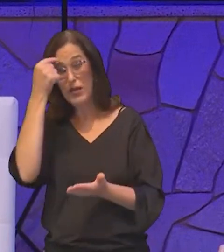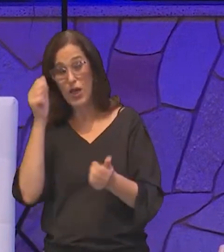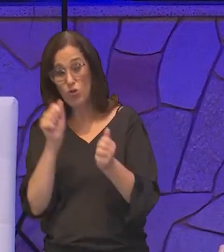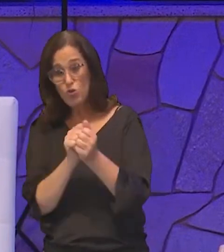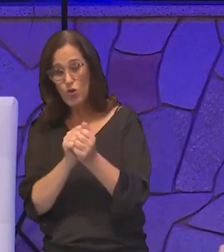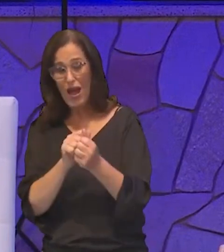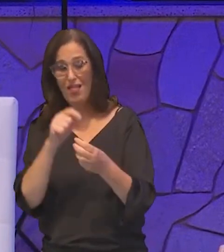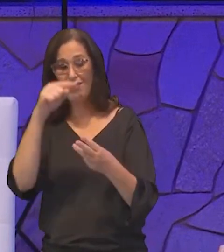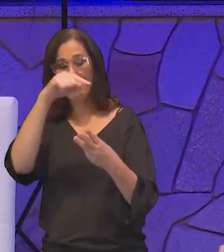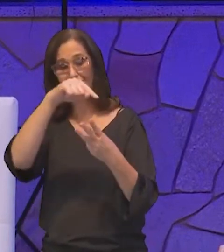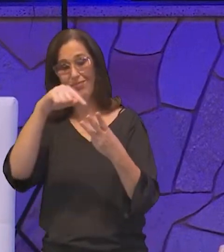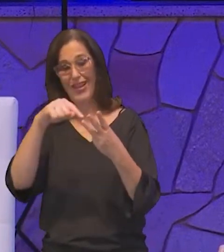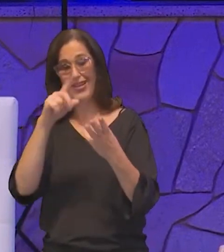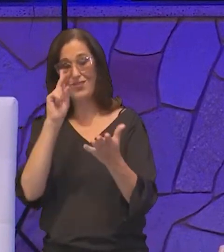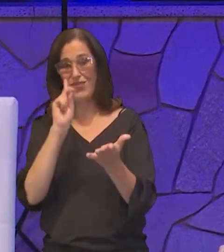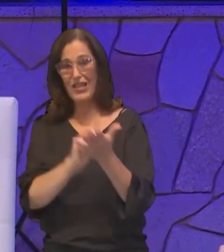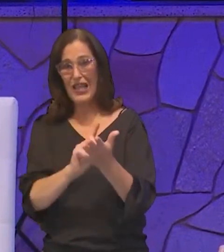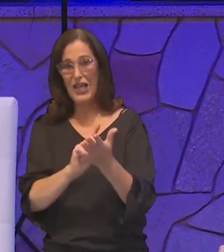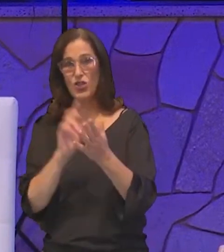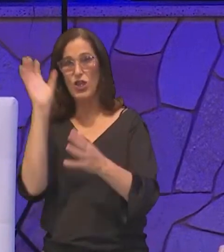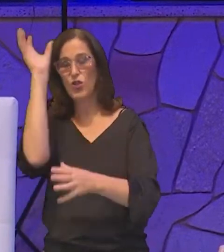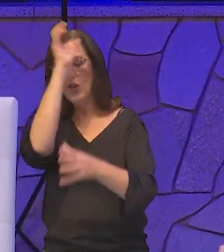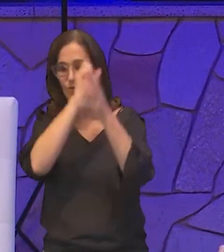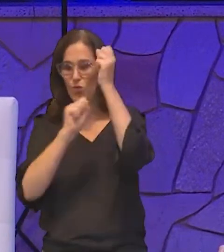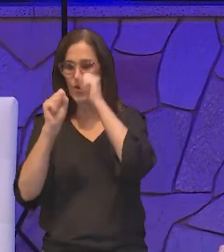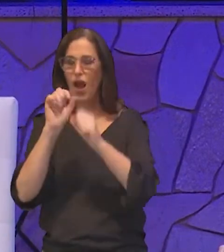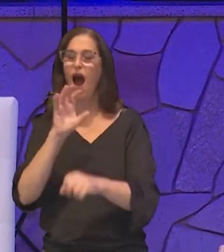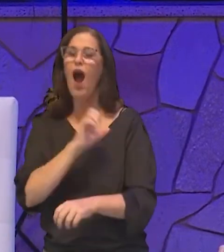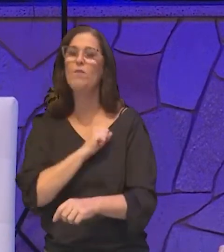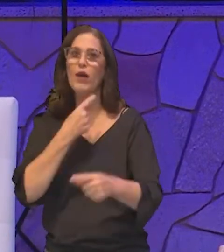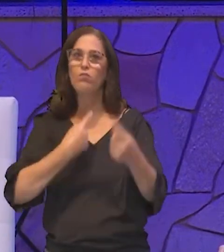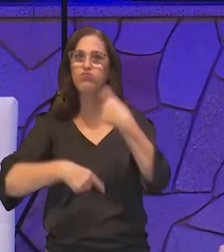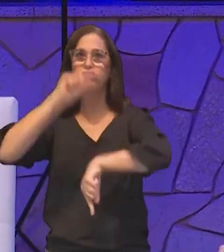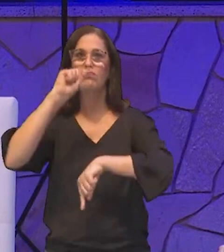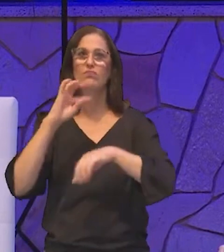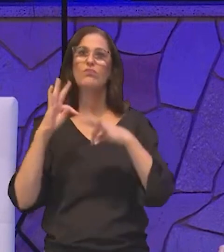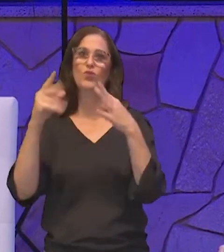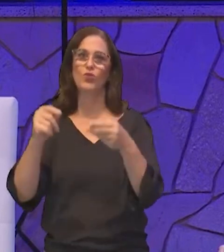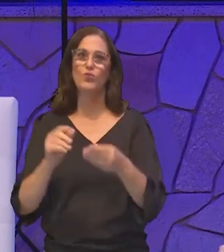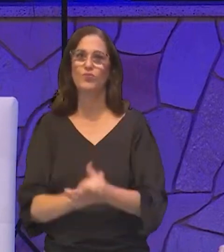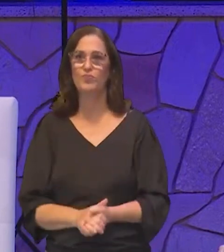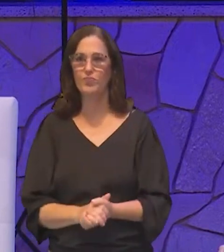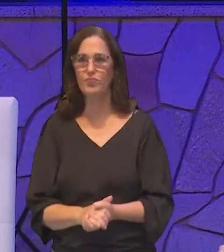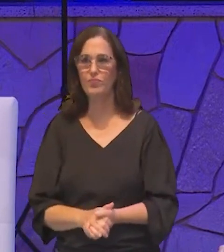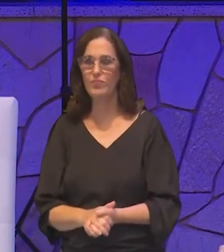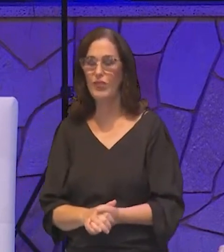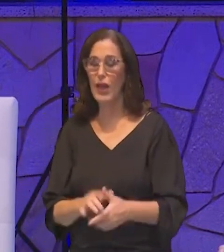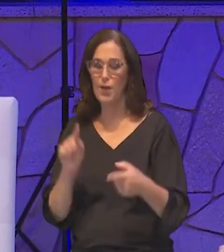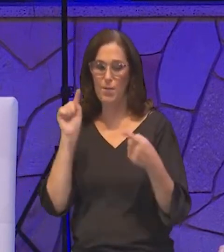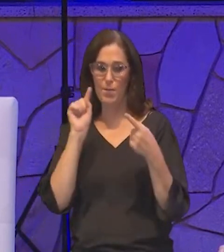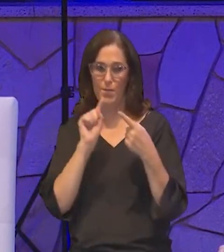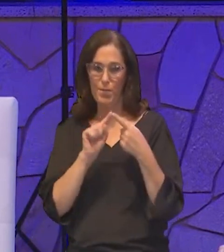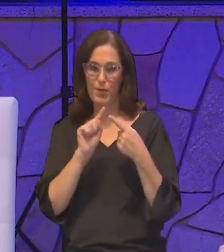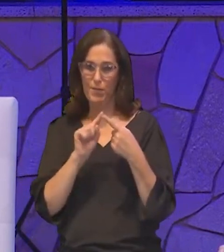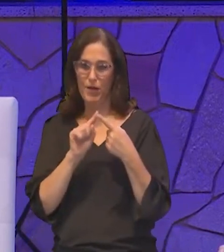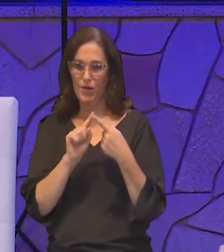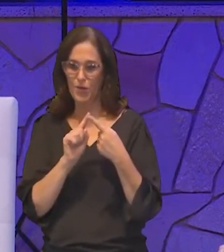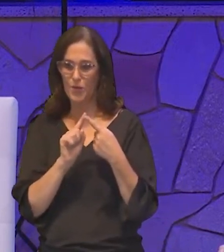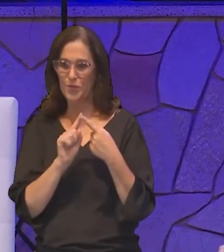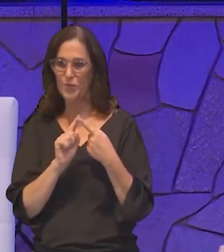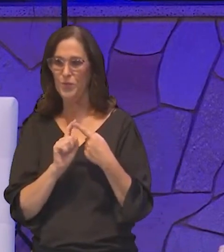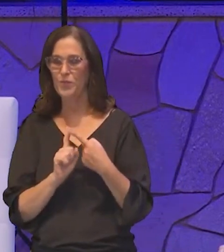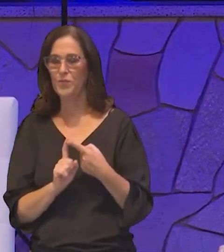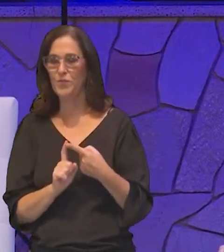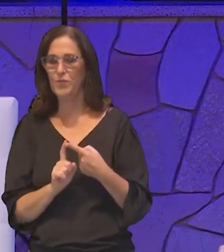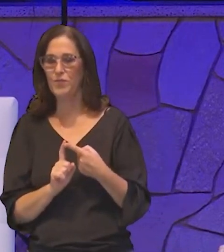3 verdades onde nós aprendemos que o amor supera a dor. Primeiro ponto que nós vamos refletir juntos é